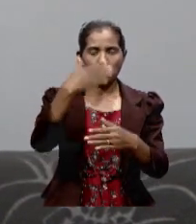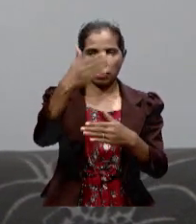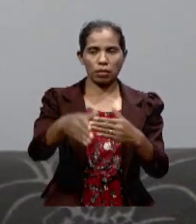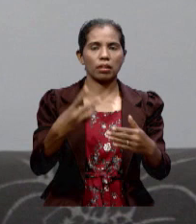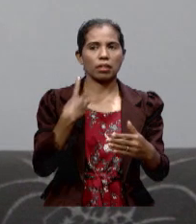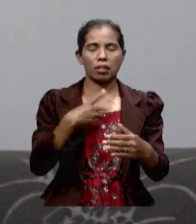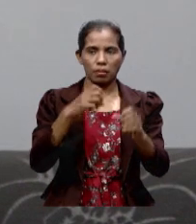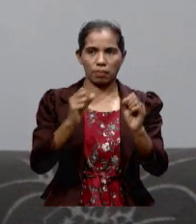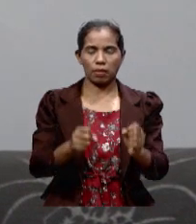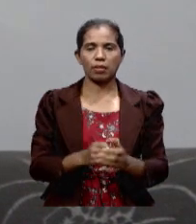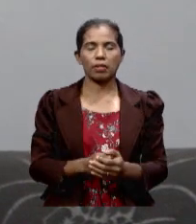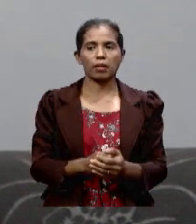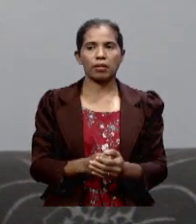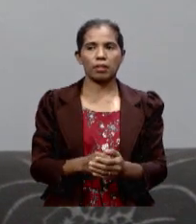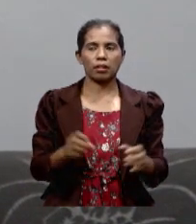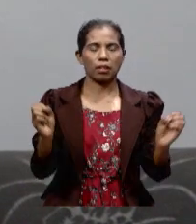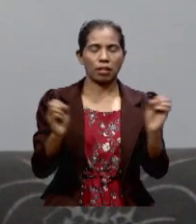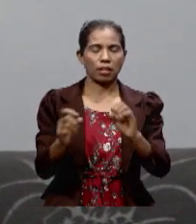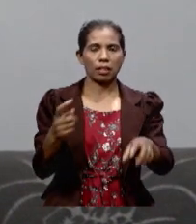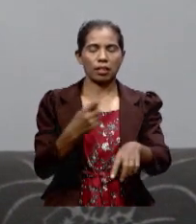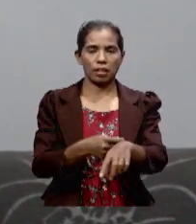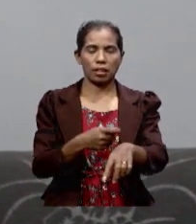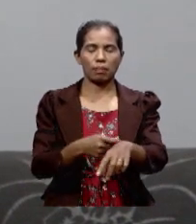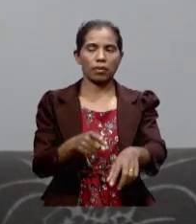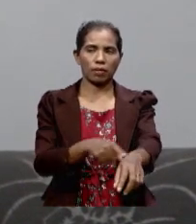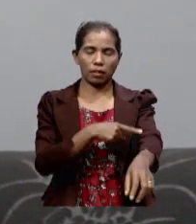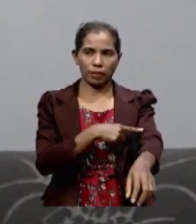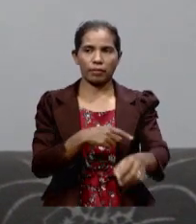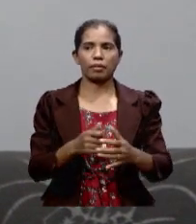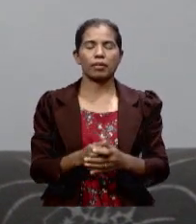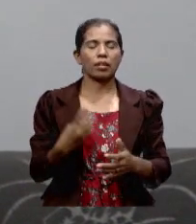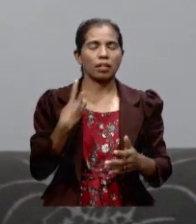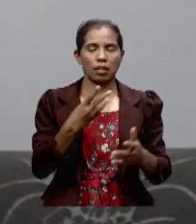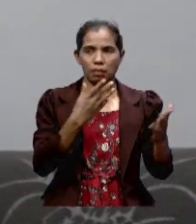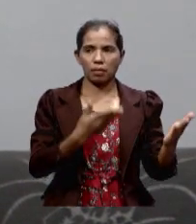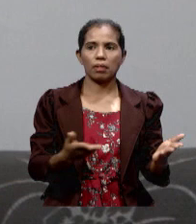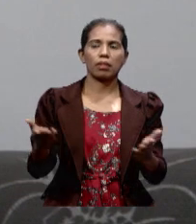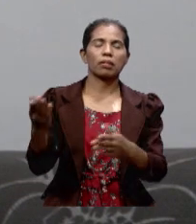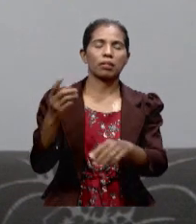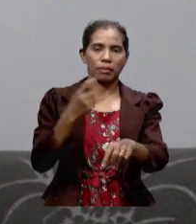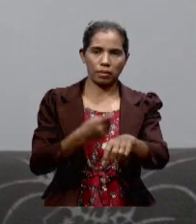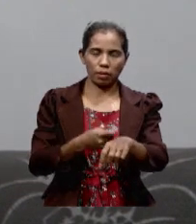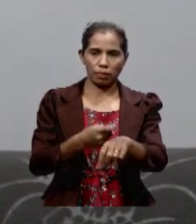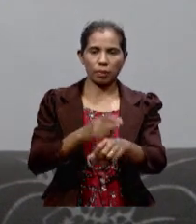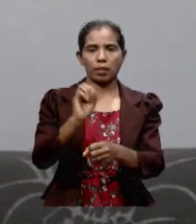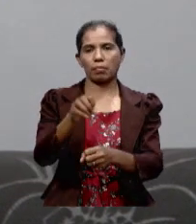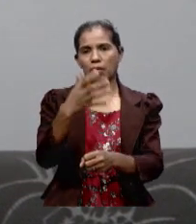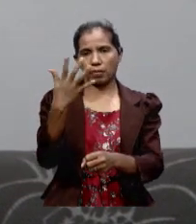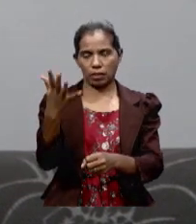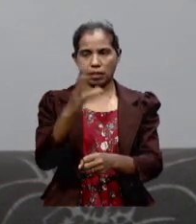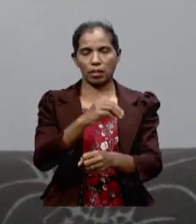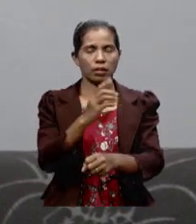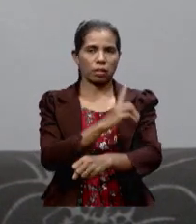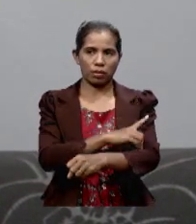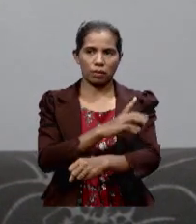tamba. Recurso extraordinário lá é prazo. Recurso de ordinário, quando que me tamba, não é prazo 15 dias. Mas recurso extraordinário lá é